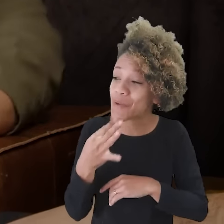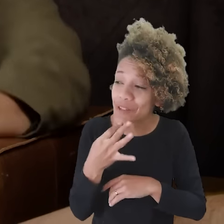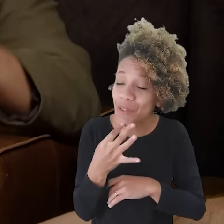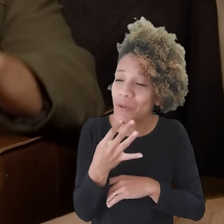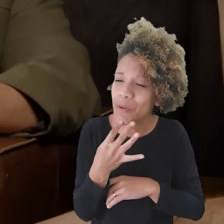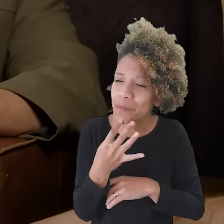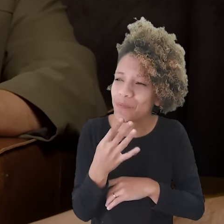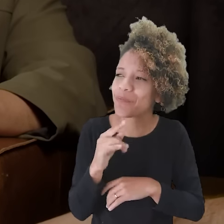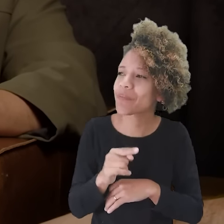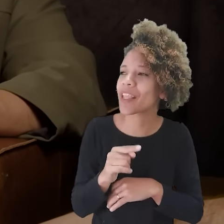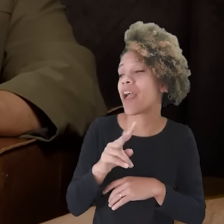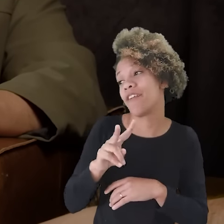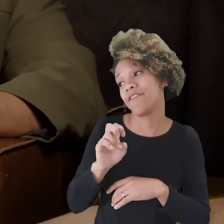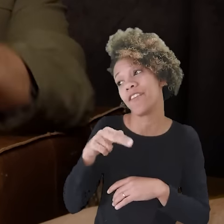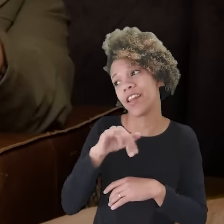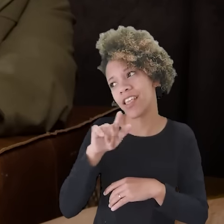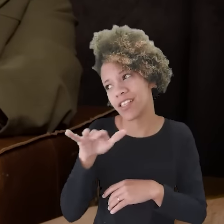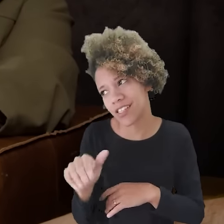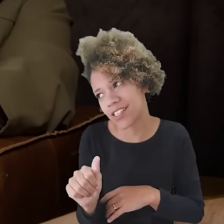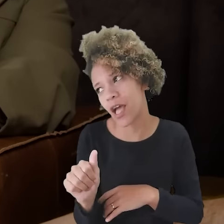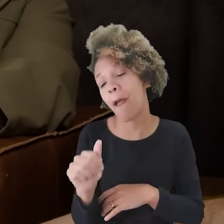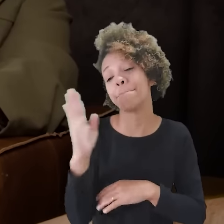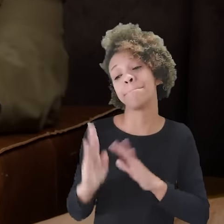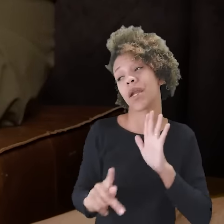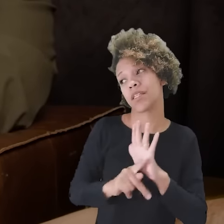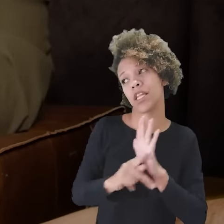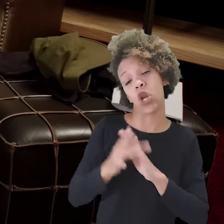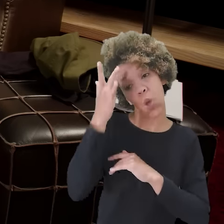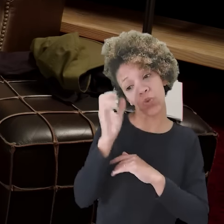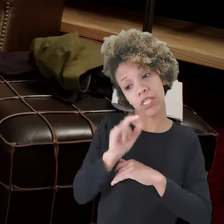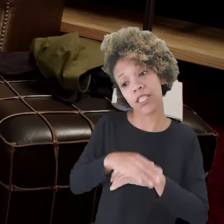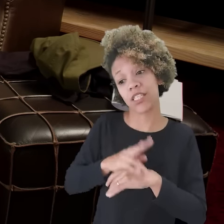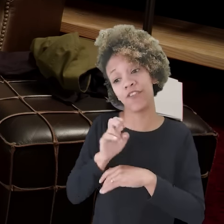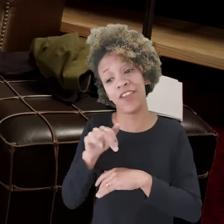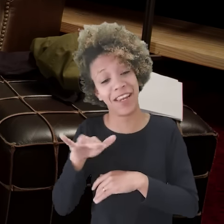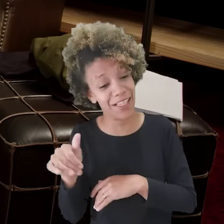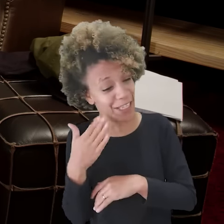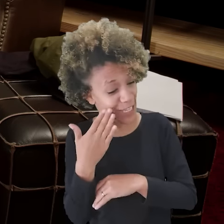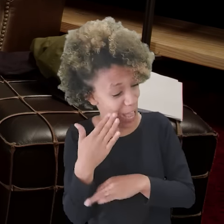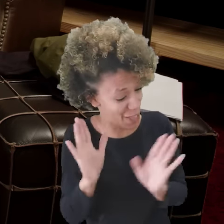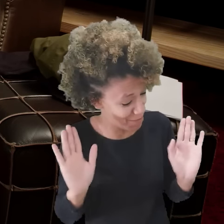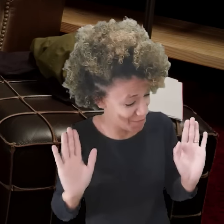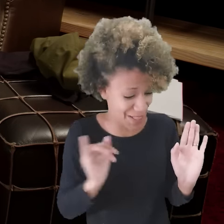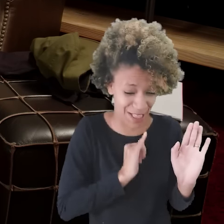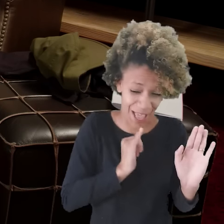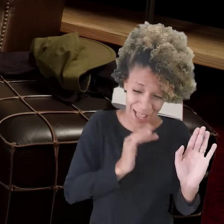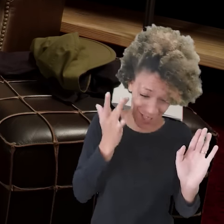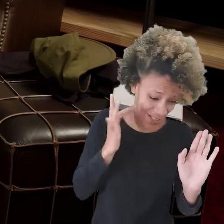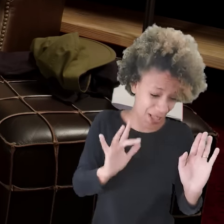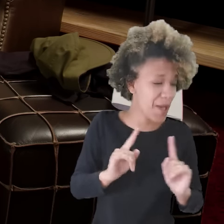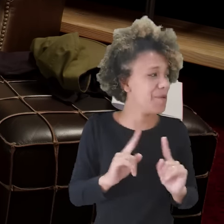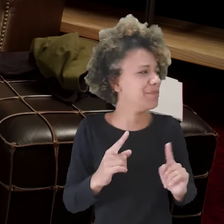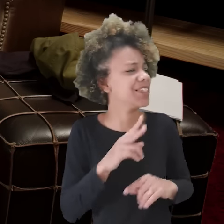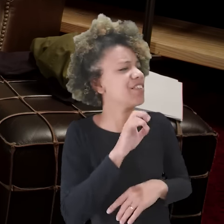a a Veneza a Veneza Veneza brasileira né Eu não sei se o pessoal de Veneza tá sabendo mas faz a